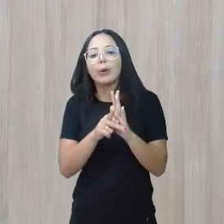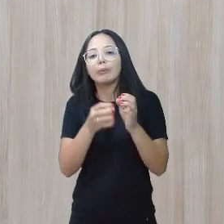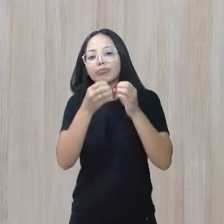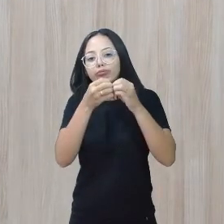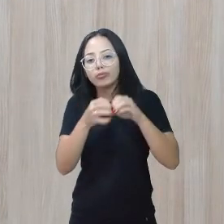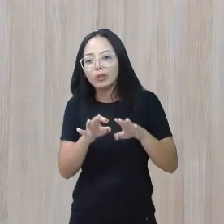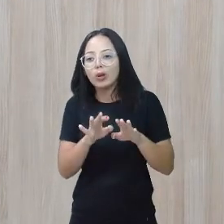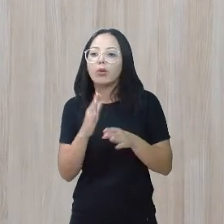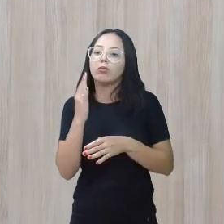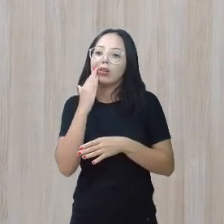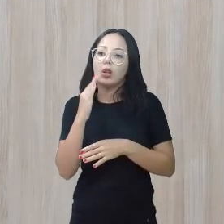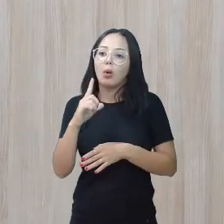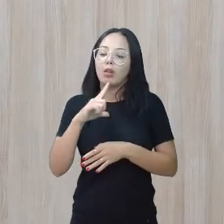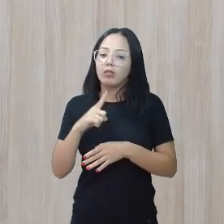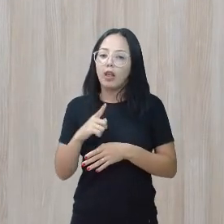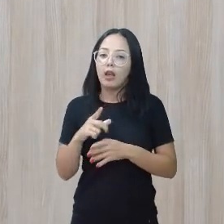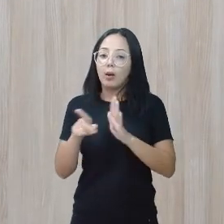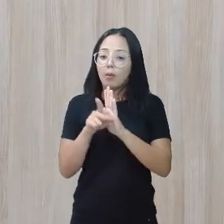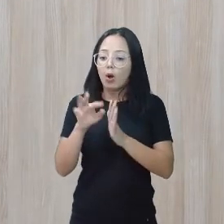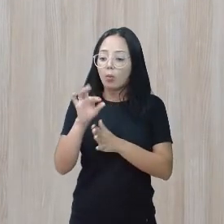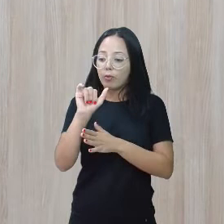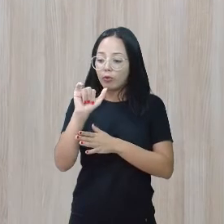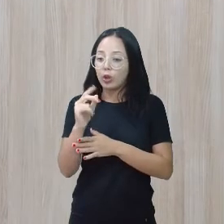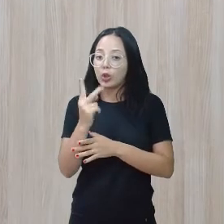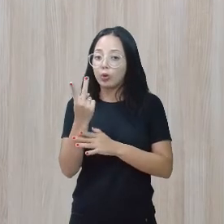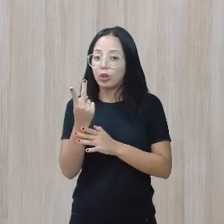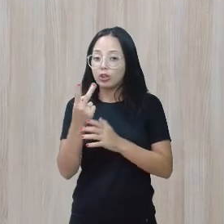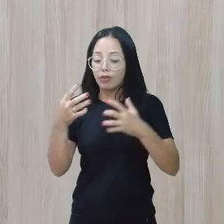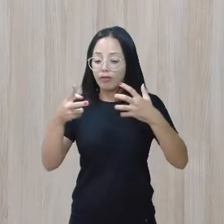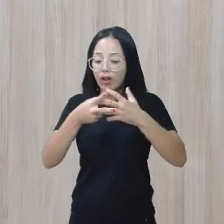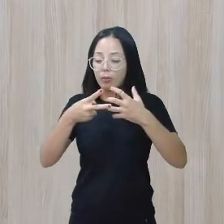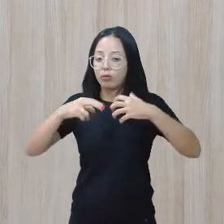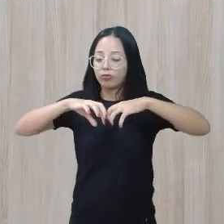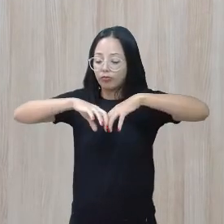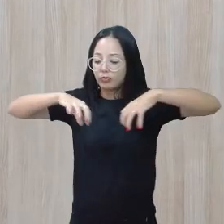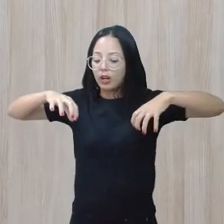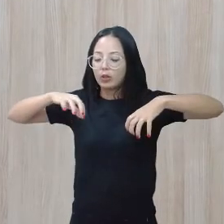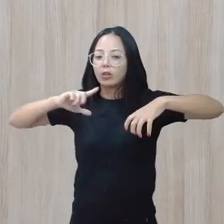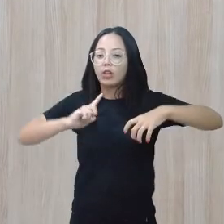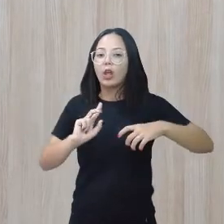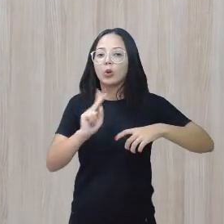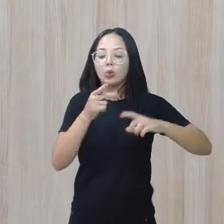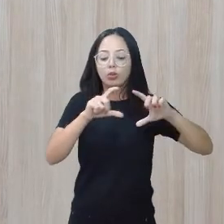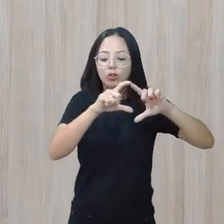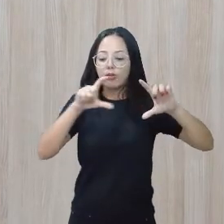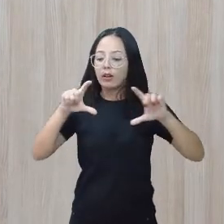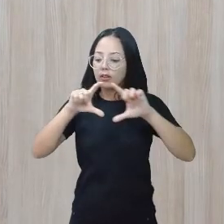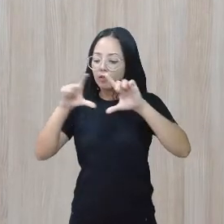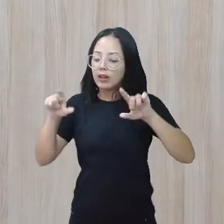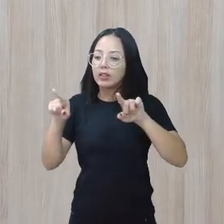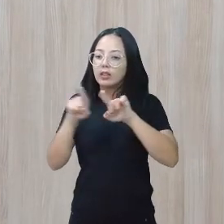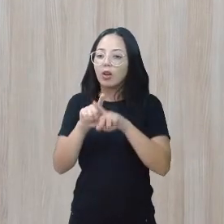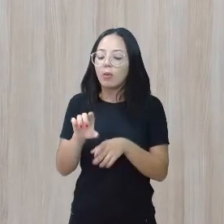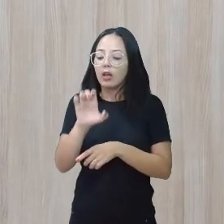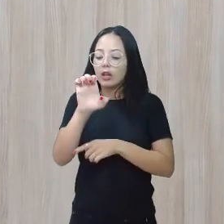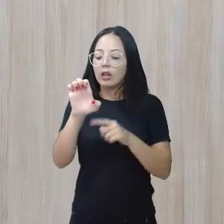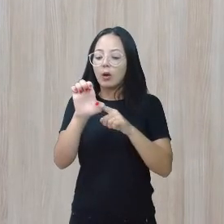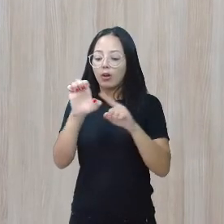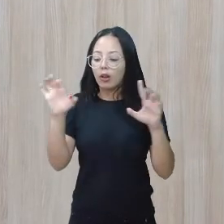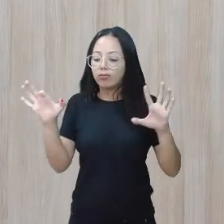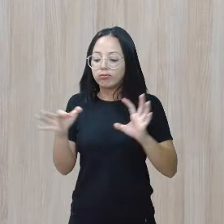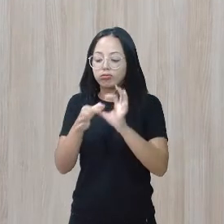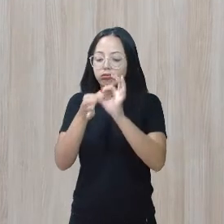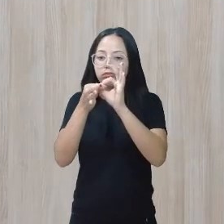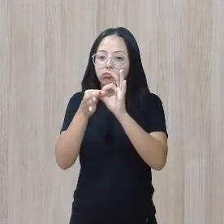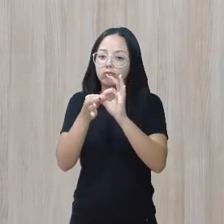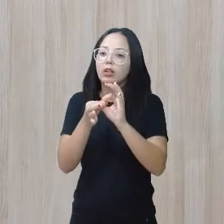gente tem acidentou e foi, dois verbos distintos, então eu tenho dois períodos aqui, e o i é a nossa